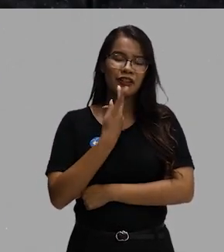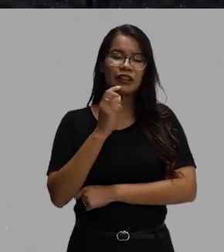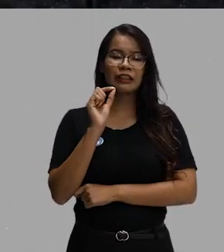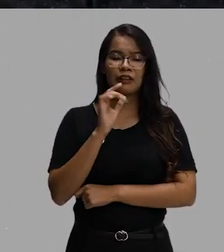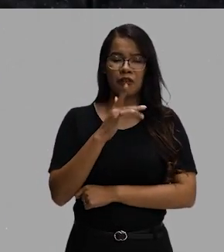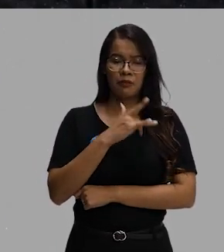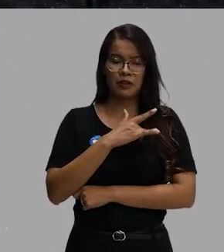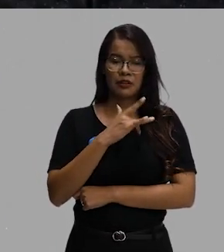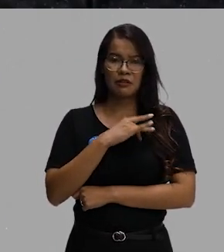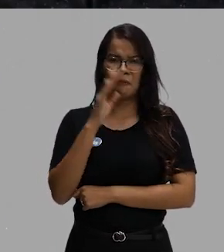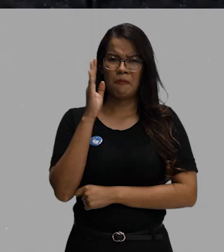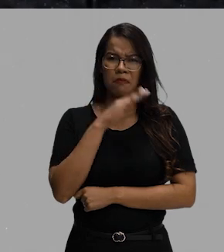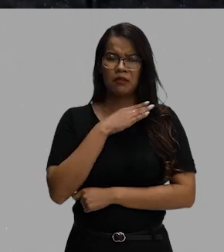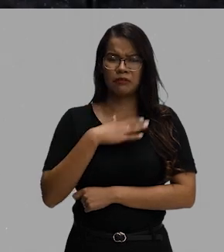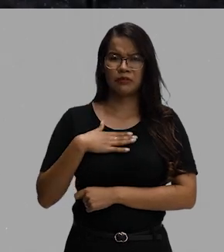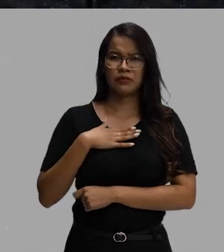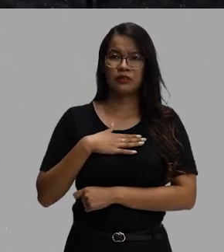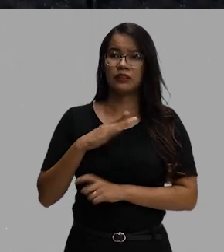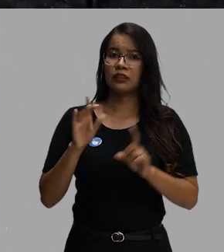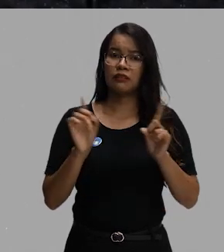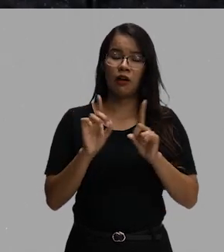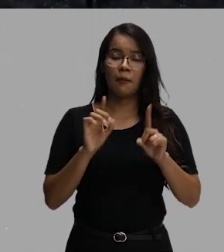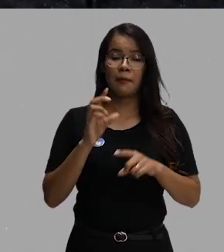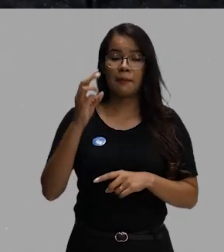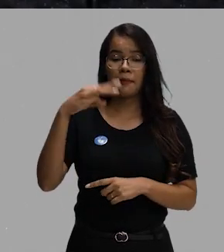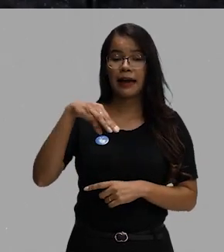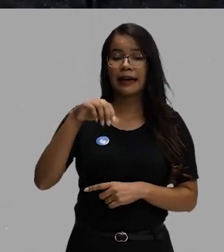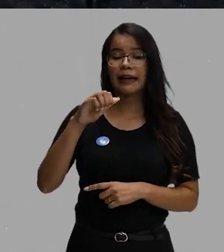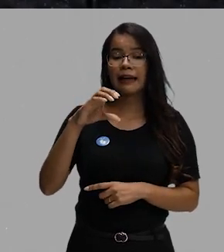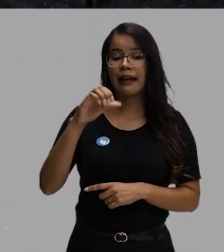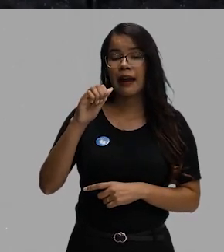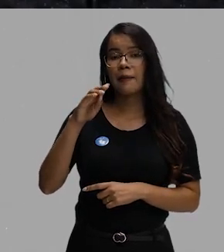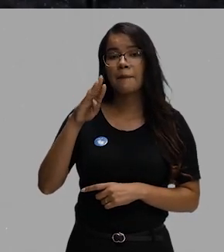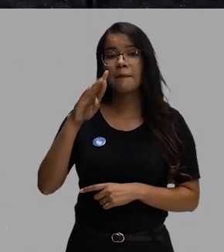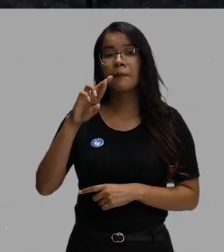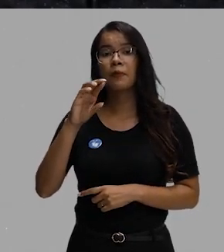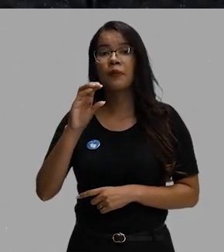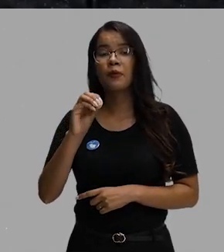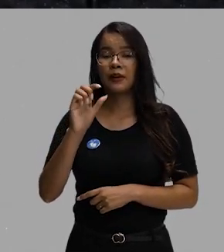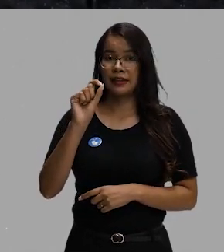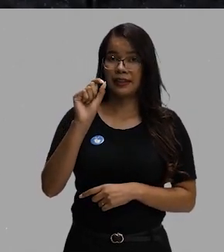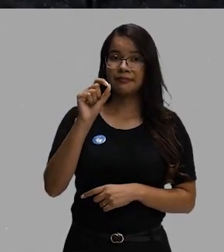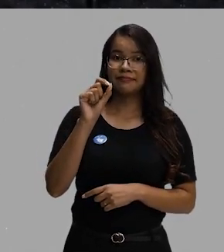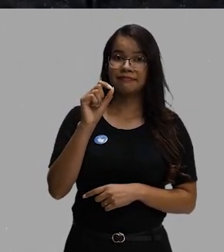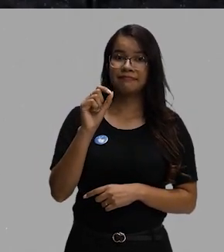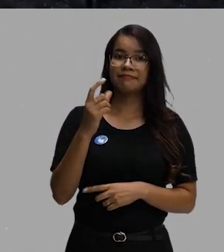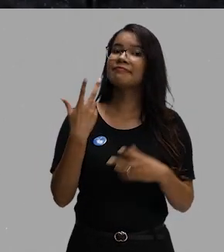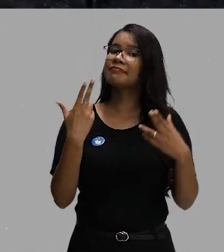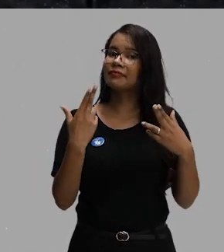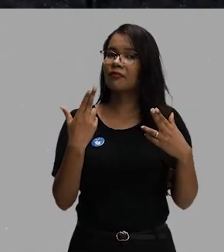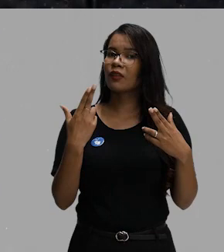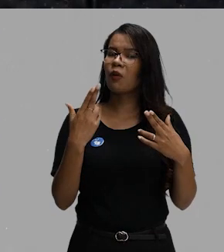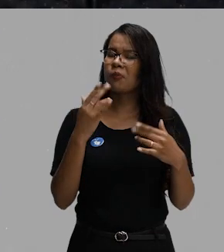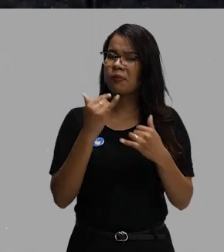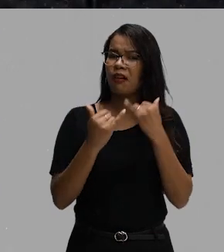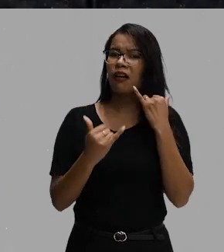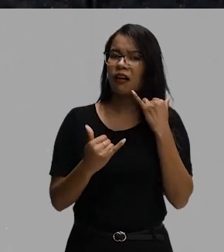de mau gosto. Não, macabro é mau gosto, tá? Então, aquilo que é mórbido, aquilo que